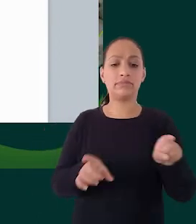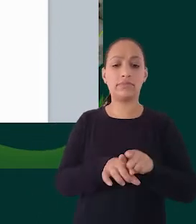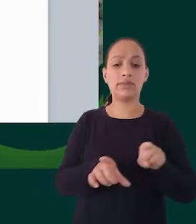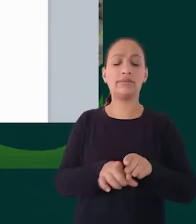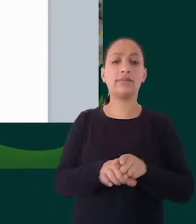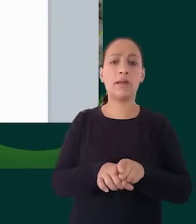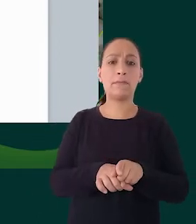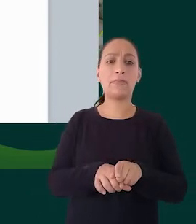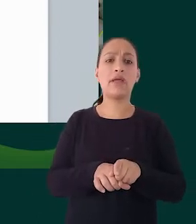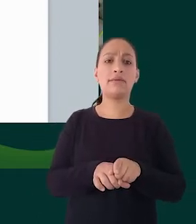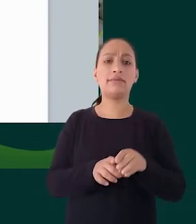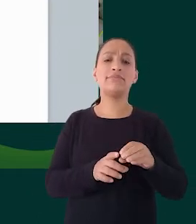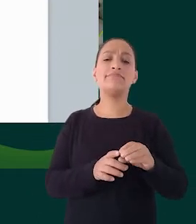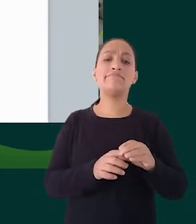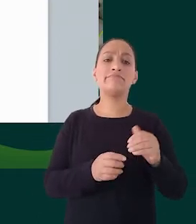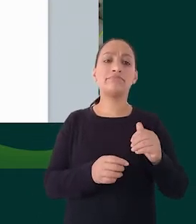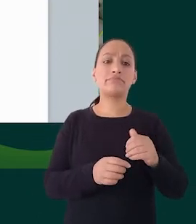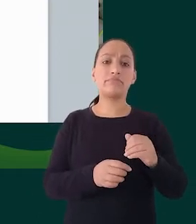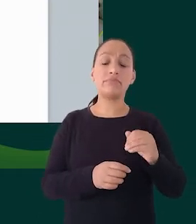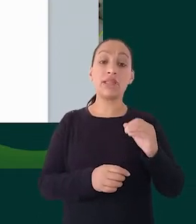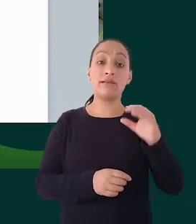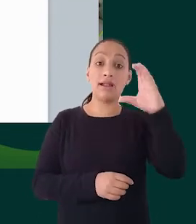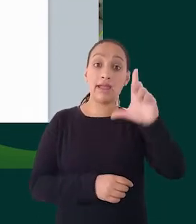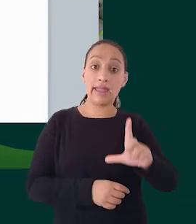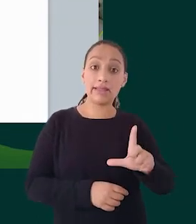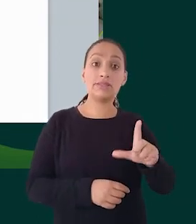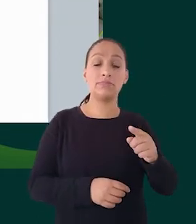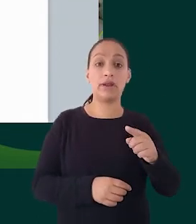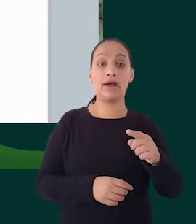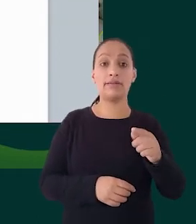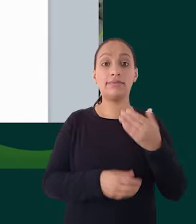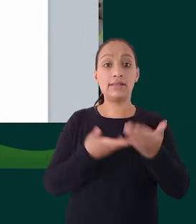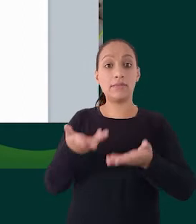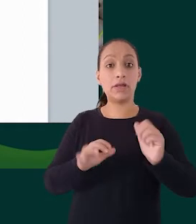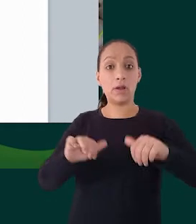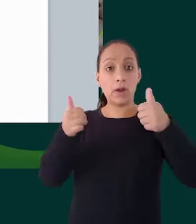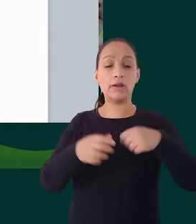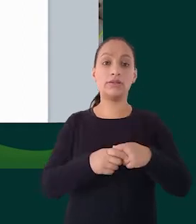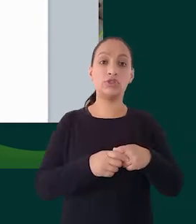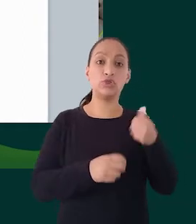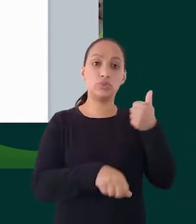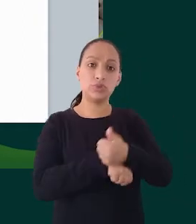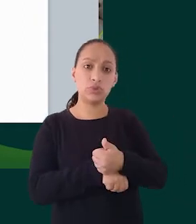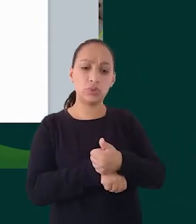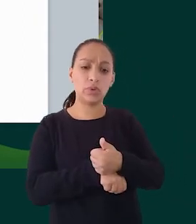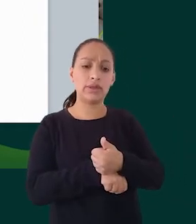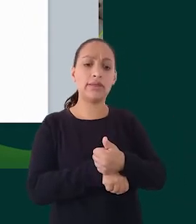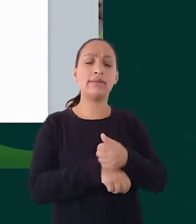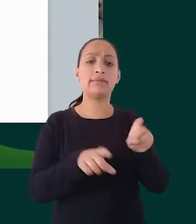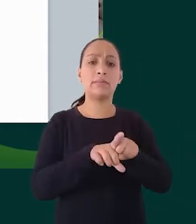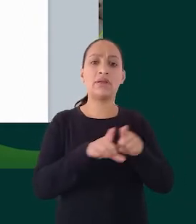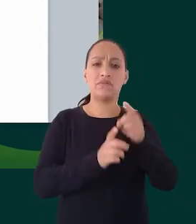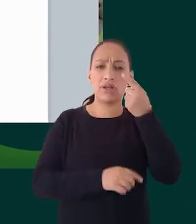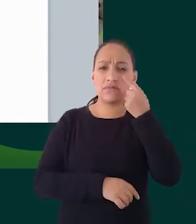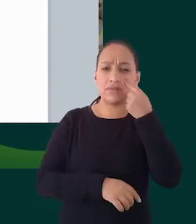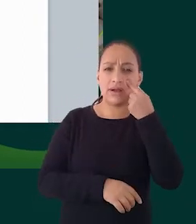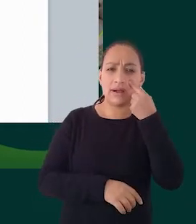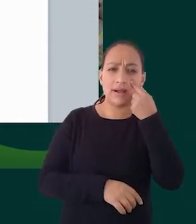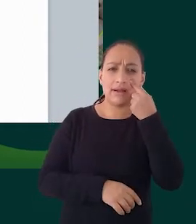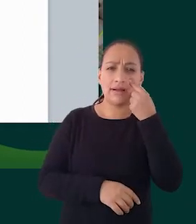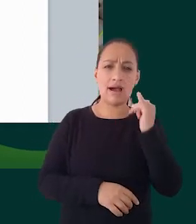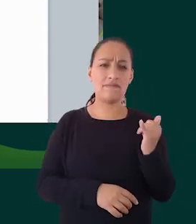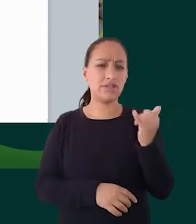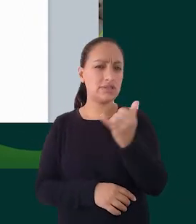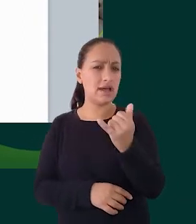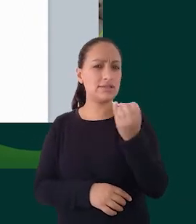anúncios, substituir um determinado equipamento ou máquina, verificar, predizer se uma determinada